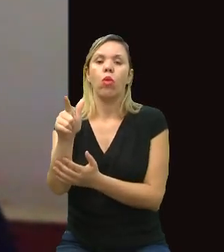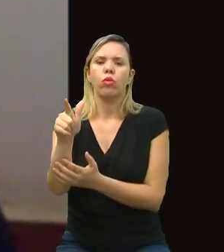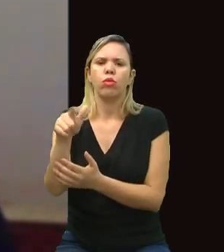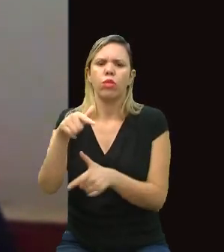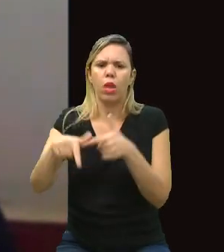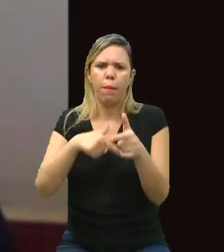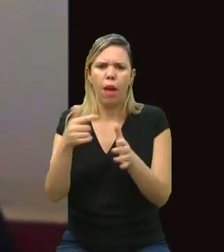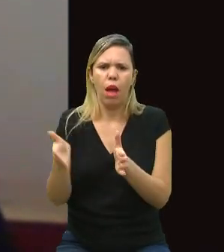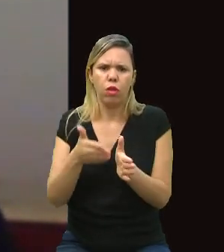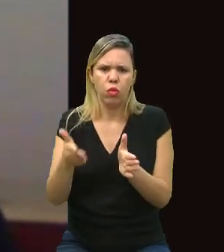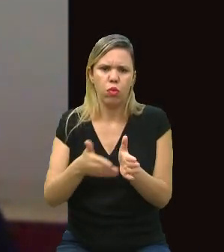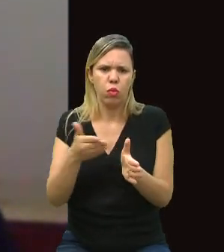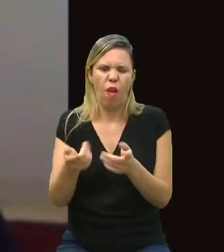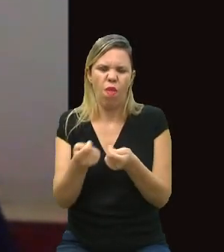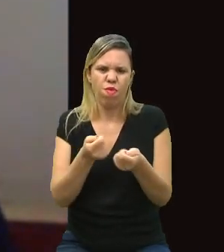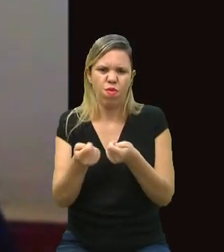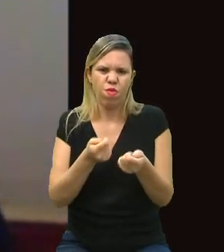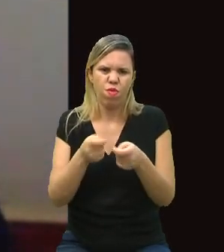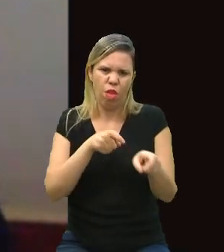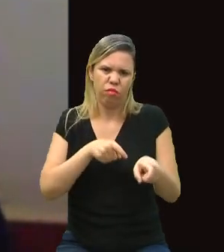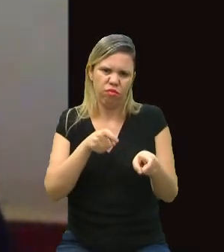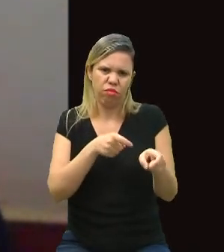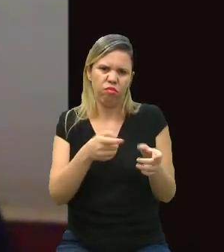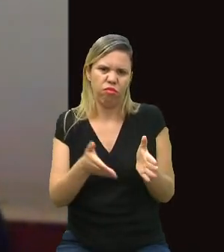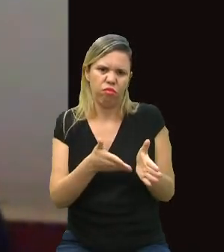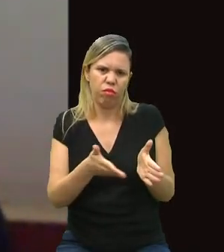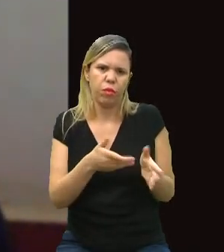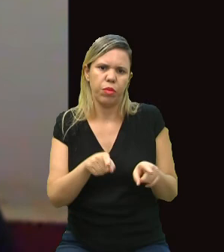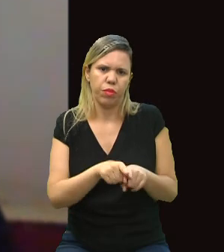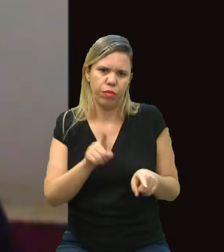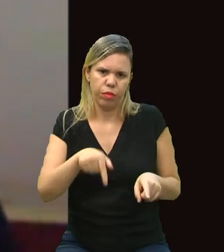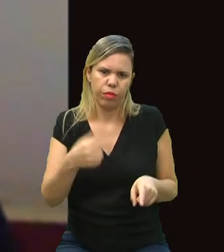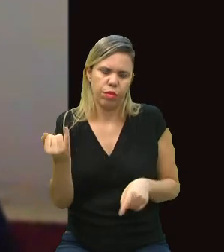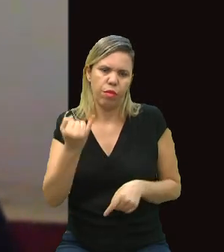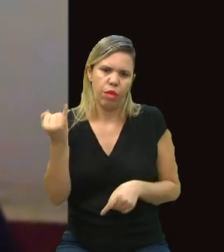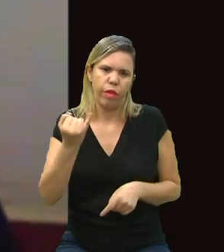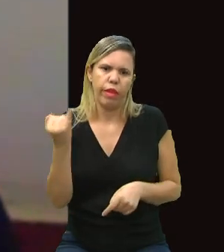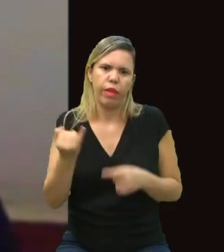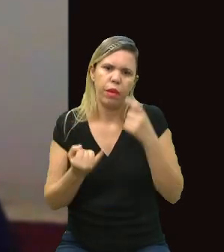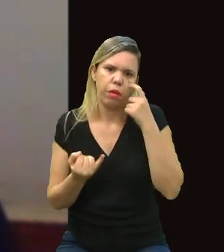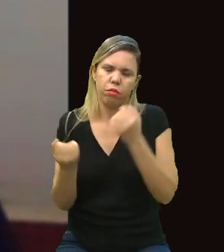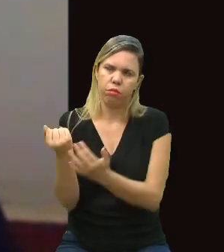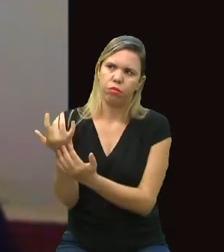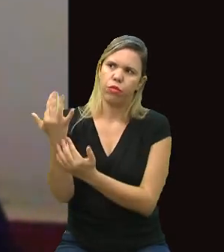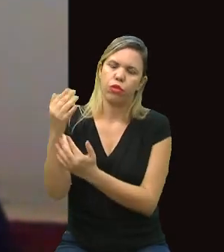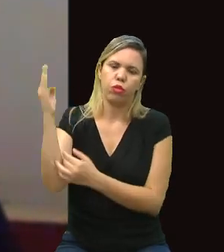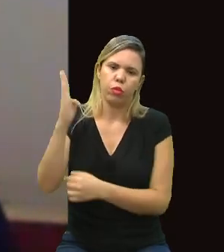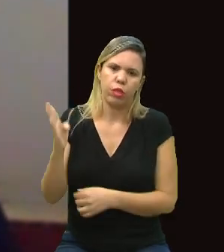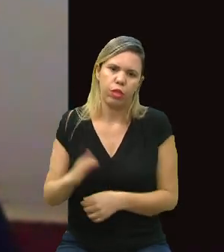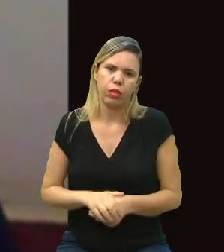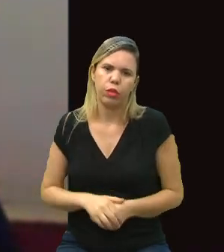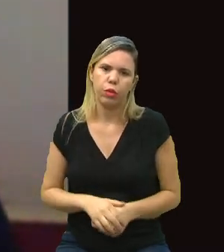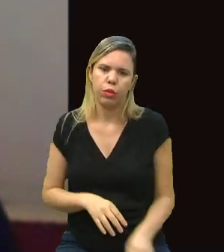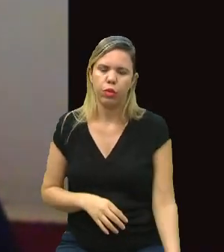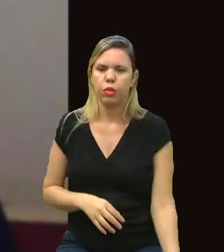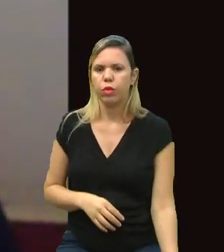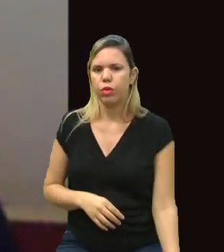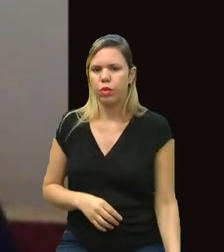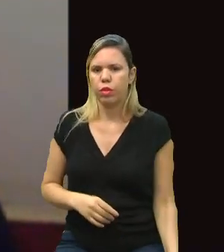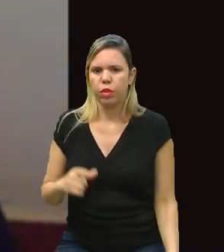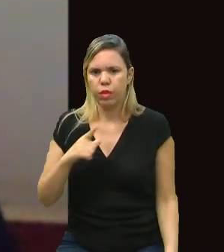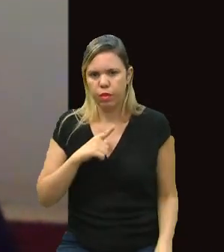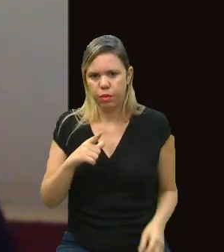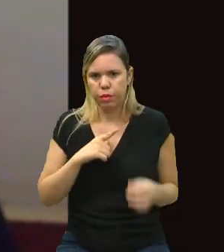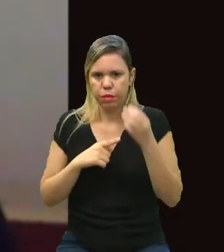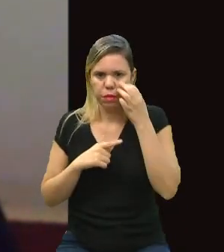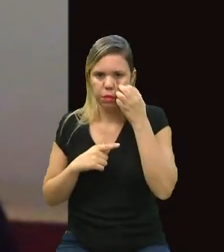também é bastante importante nas emissões do Brasil, uma vez que o Brasil tem um setor agropecuário bastante forte, então